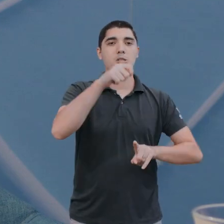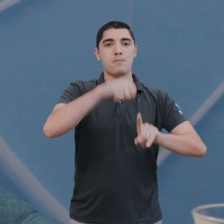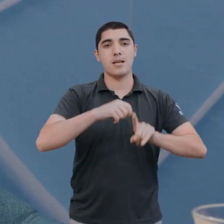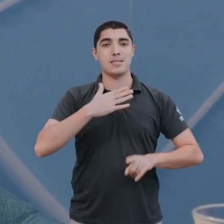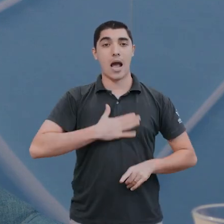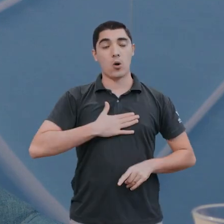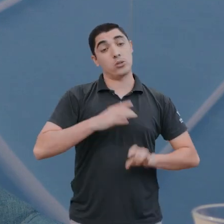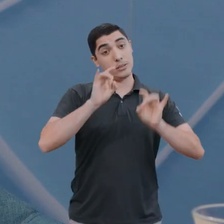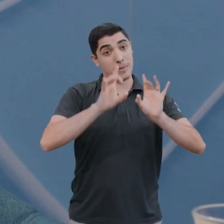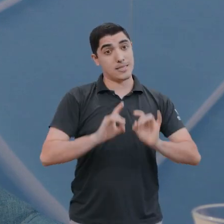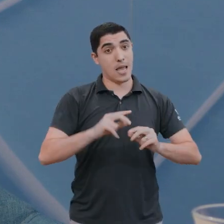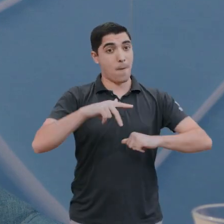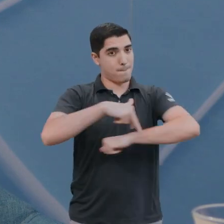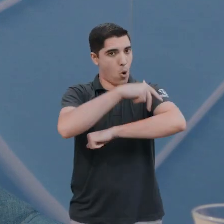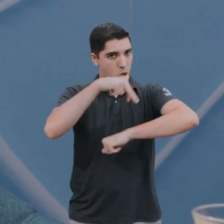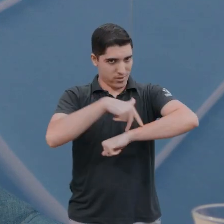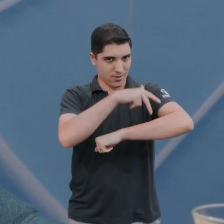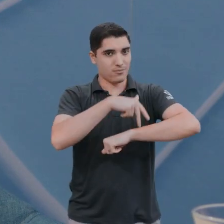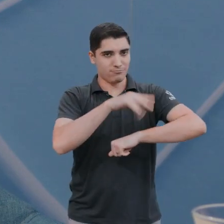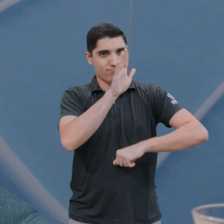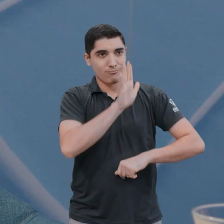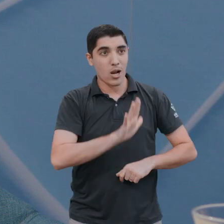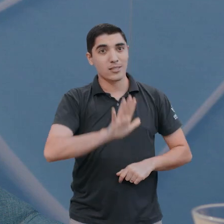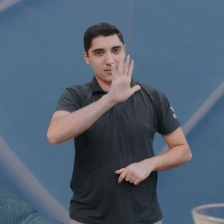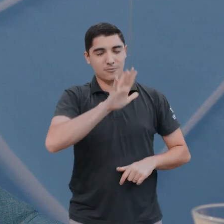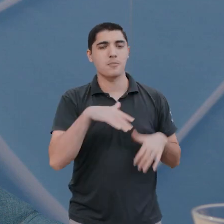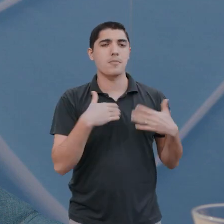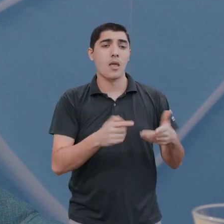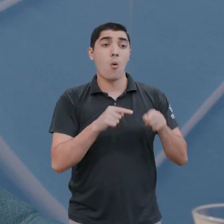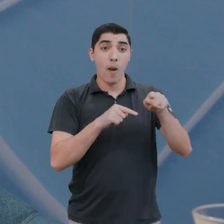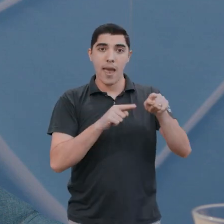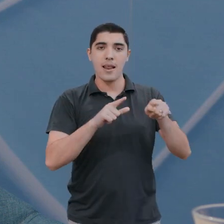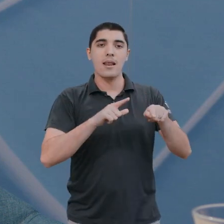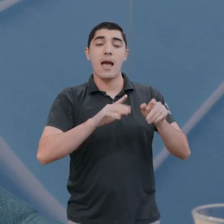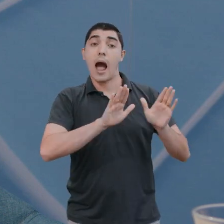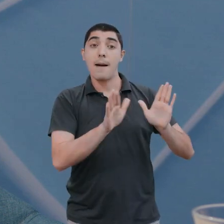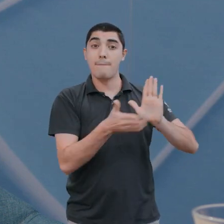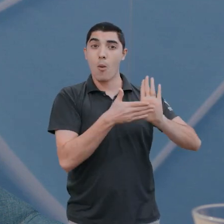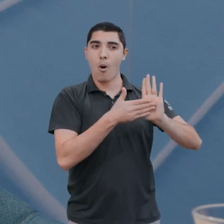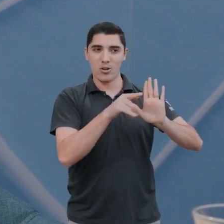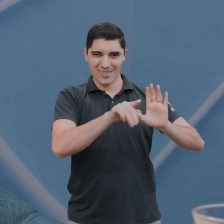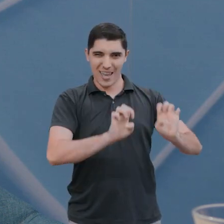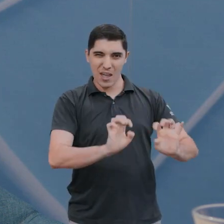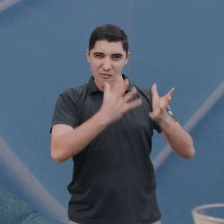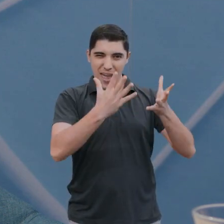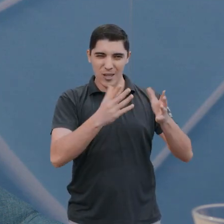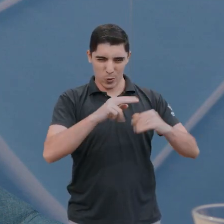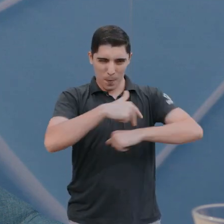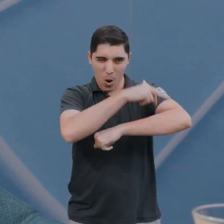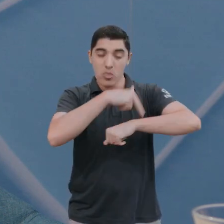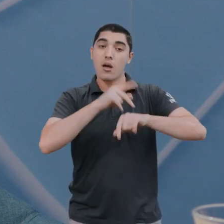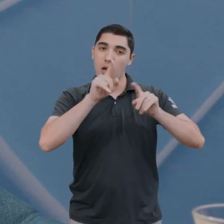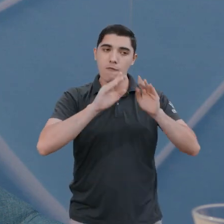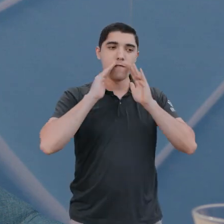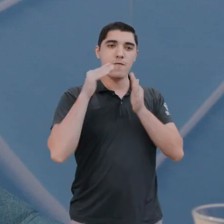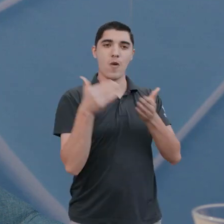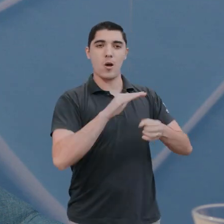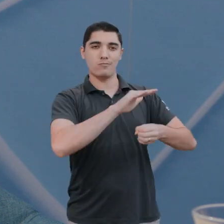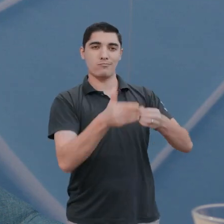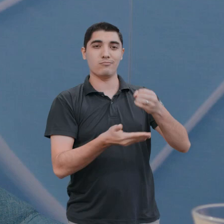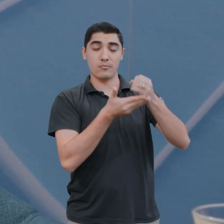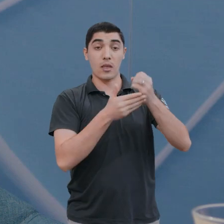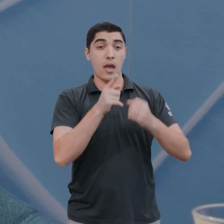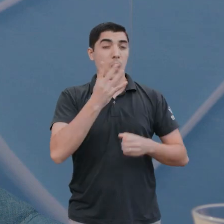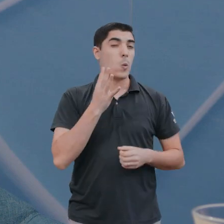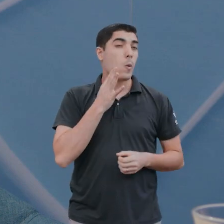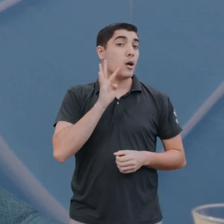Moda. E a Copenhagen Fashion Week ela tem um propósito de sustentabilidade. E todo o evento é pautado